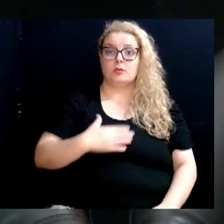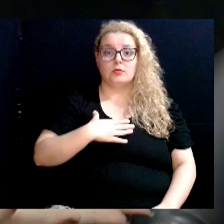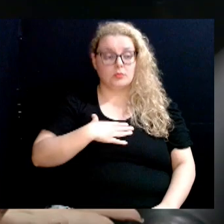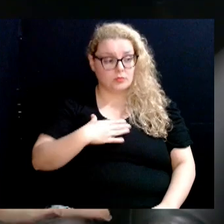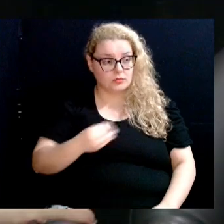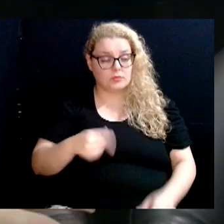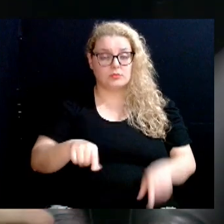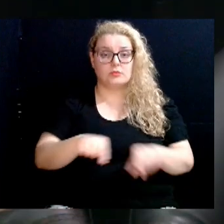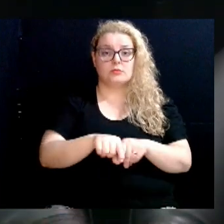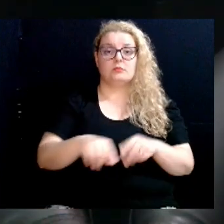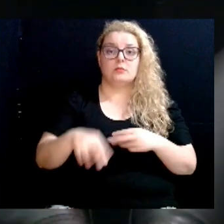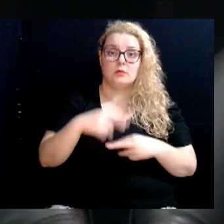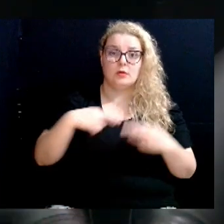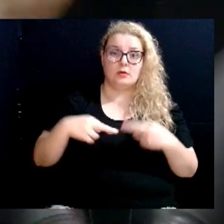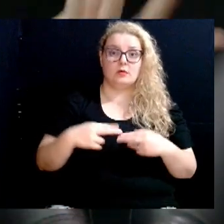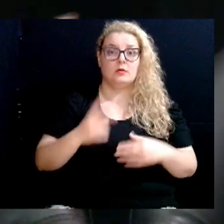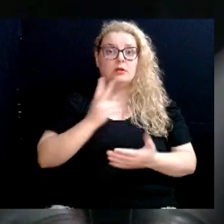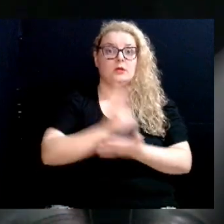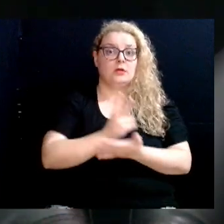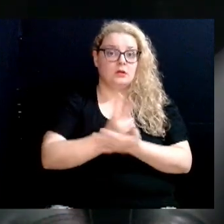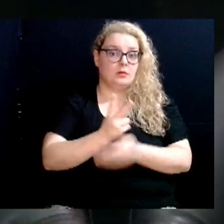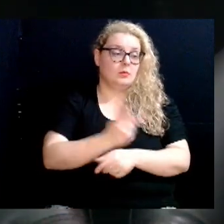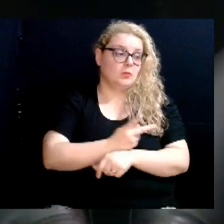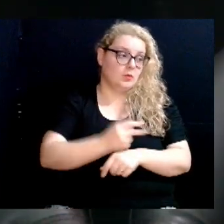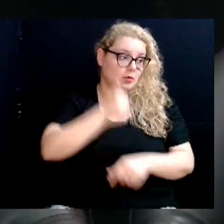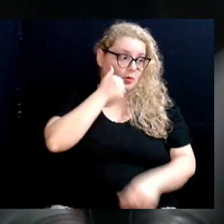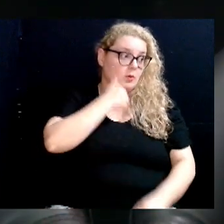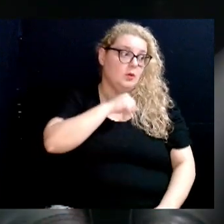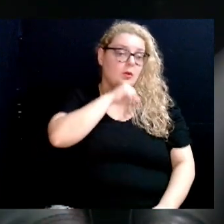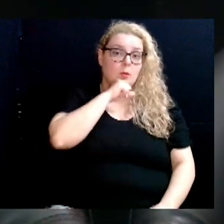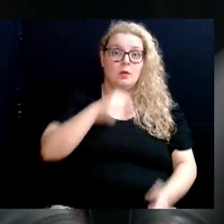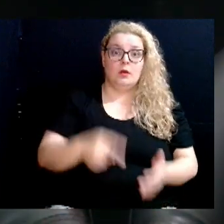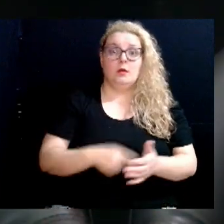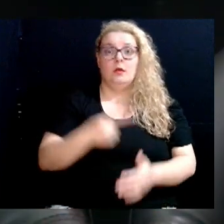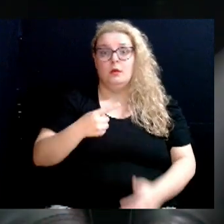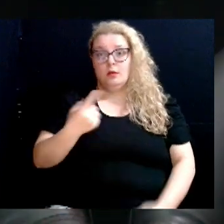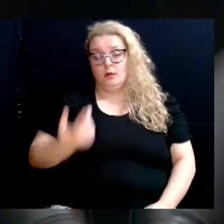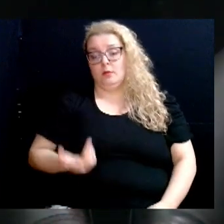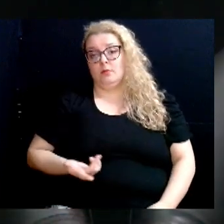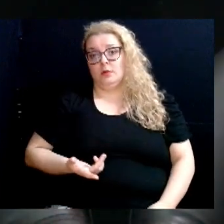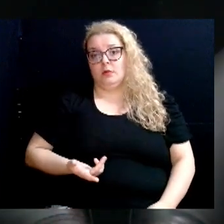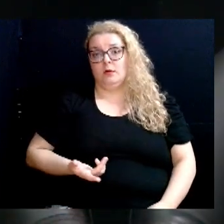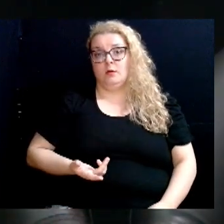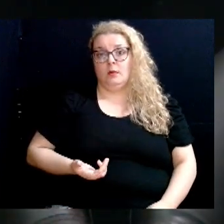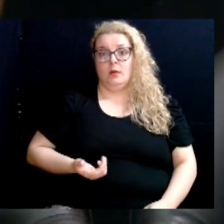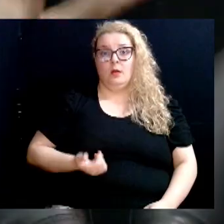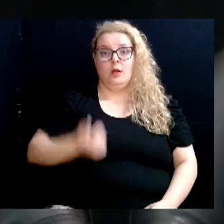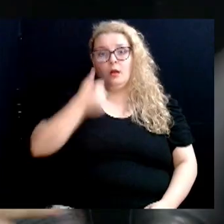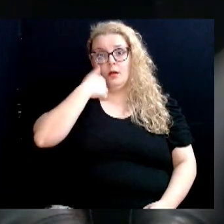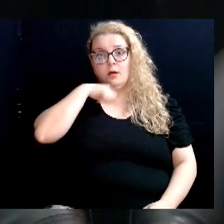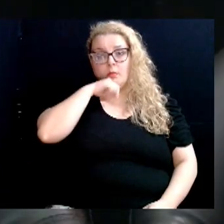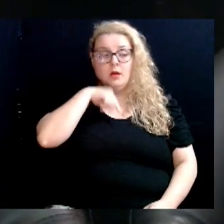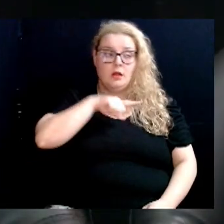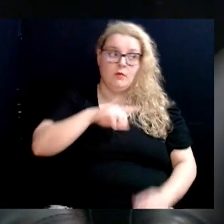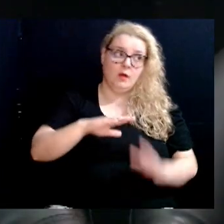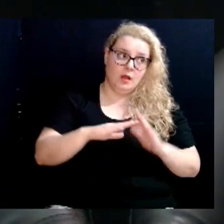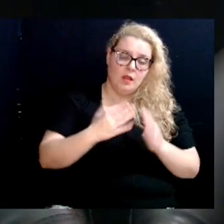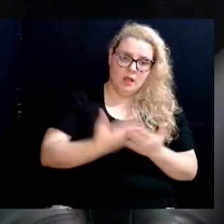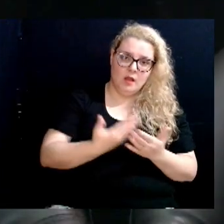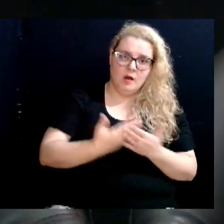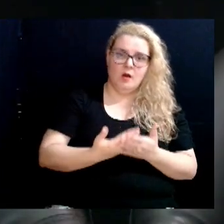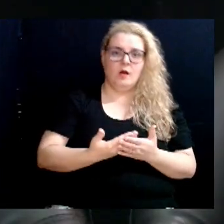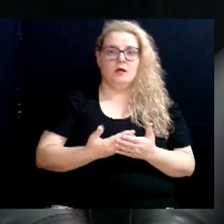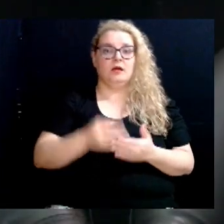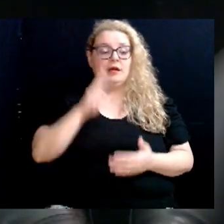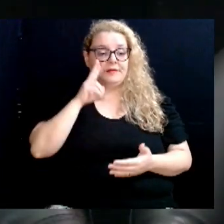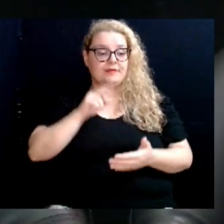sempre recorrem à mãe, né? Sempre a mãe vai reunião escolar, enfim, lição de casa. Só